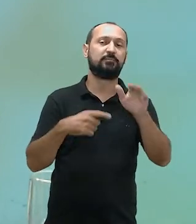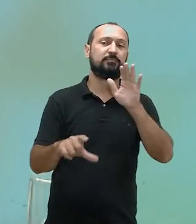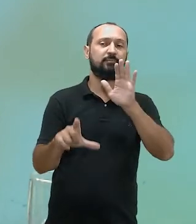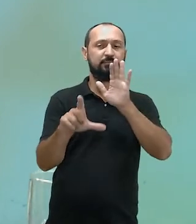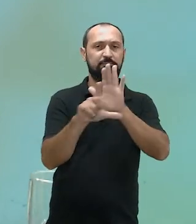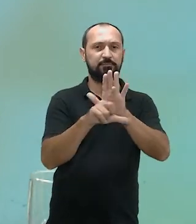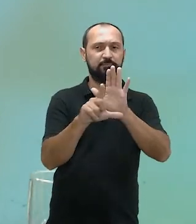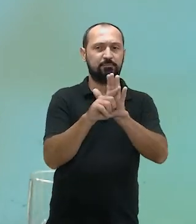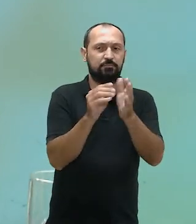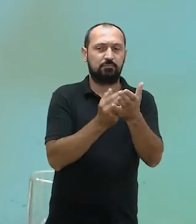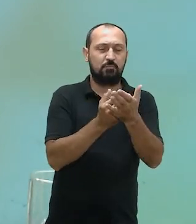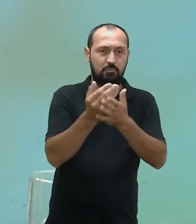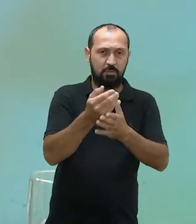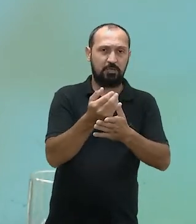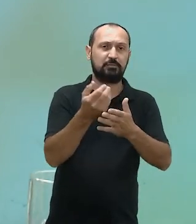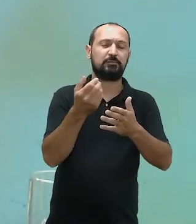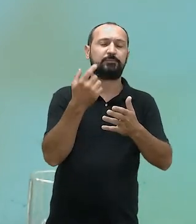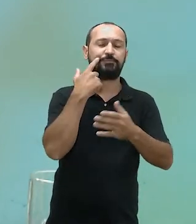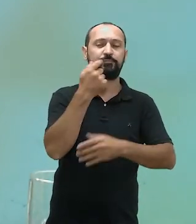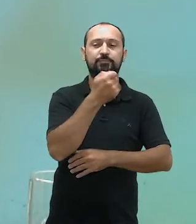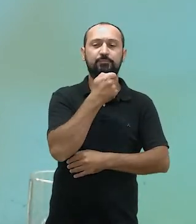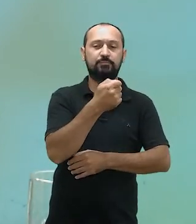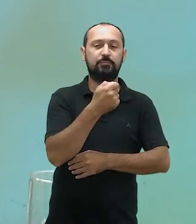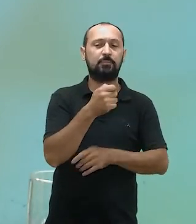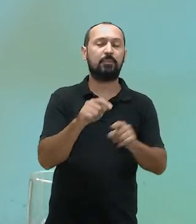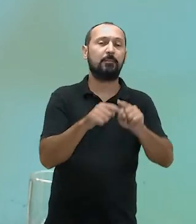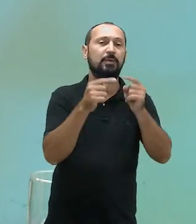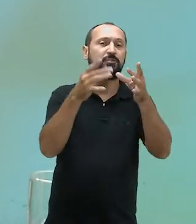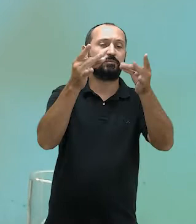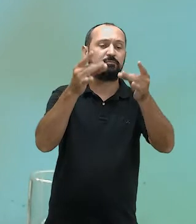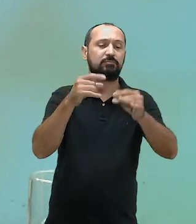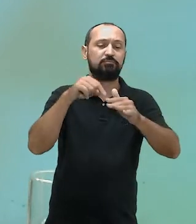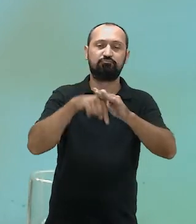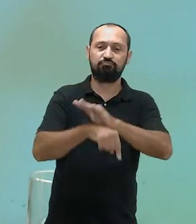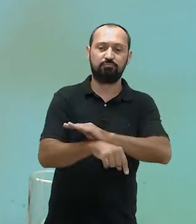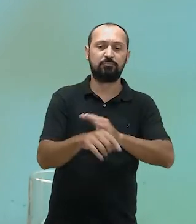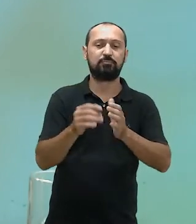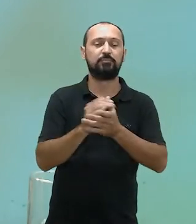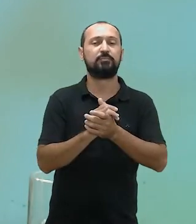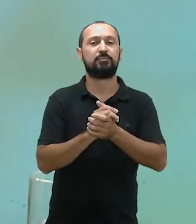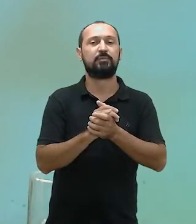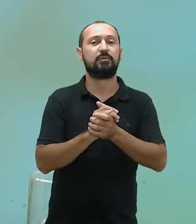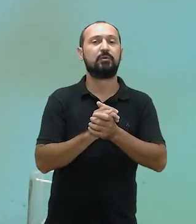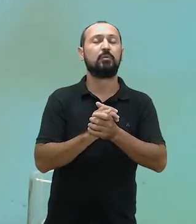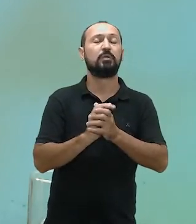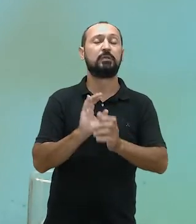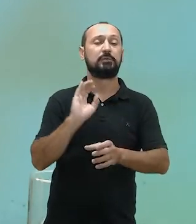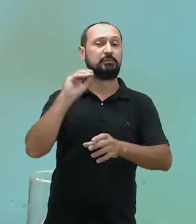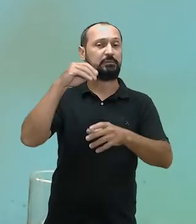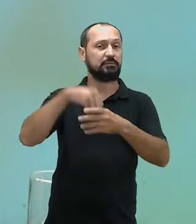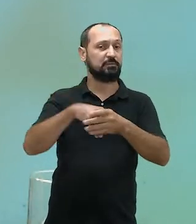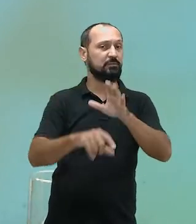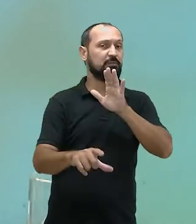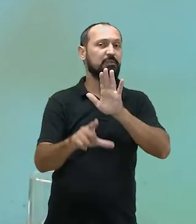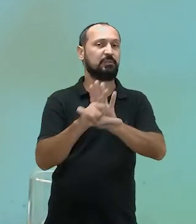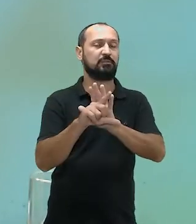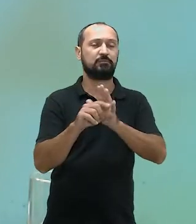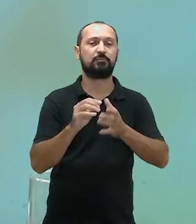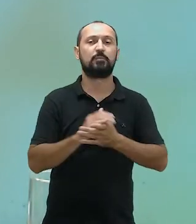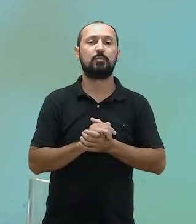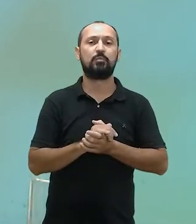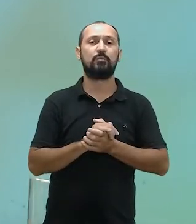leis orçamentárias, bem no começo da entrevista, né? Mas a gente não entrou tão a fundo nisso, né? O que deve estar previsto nessas